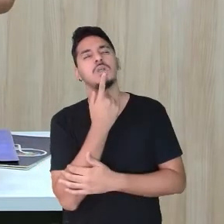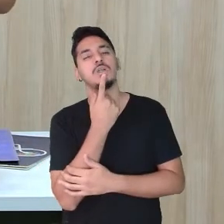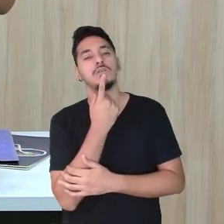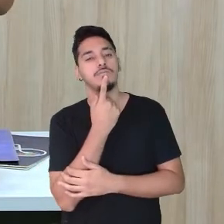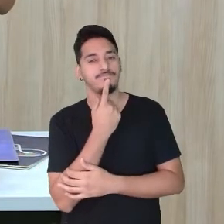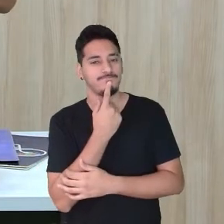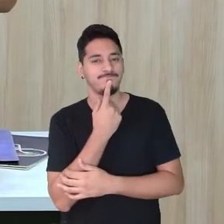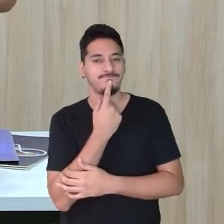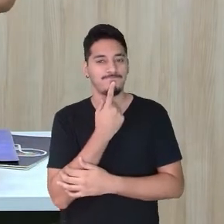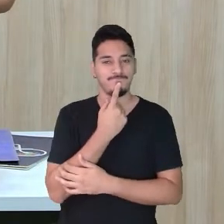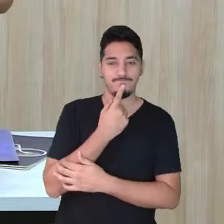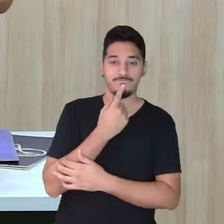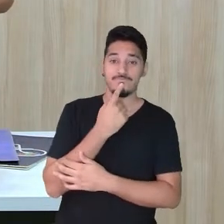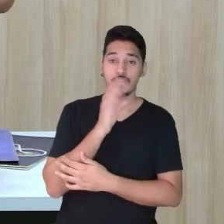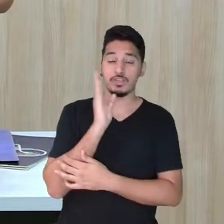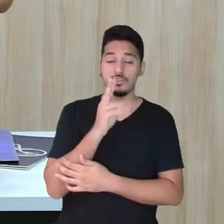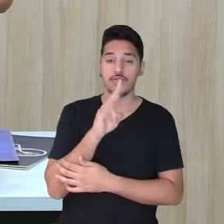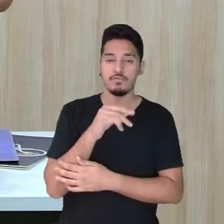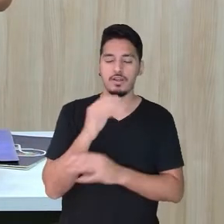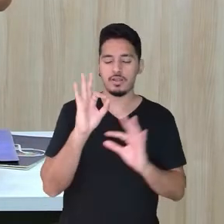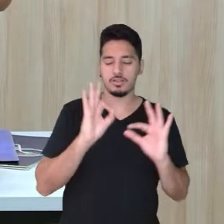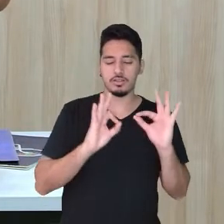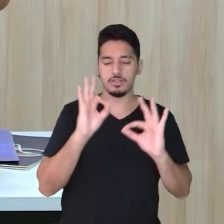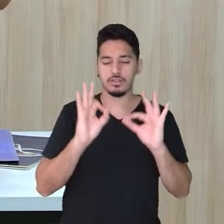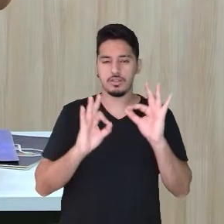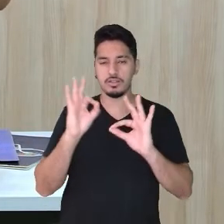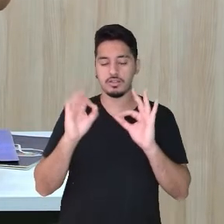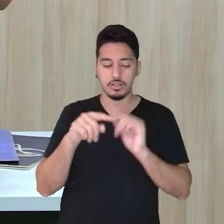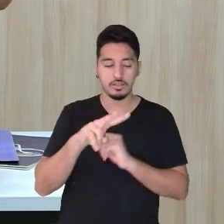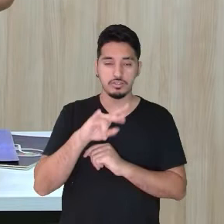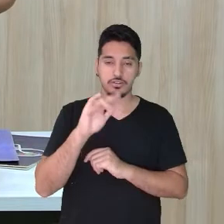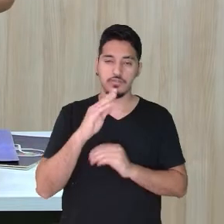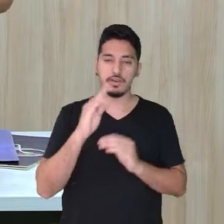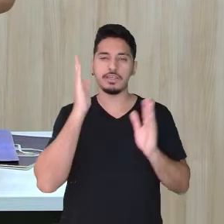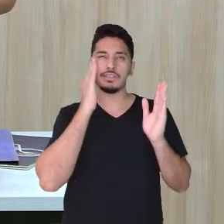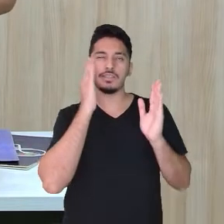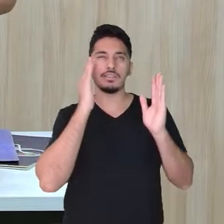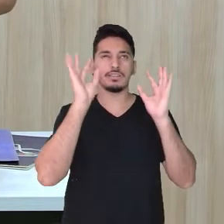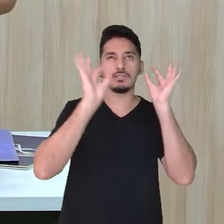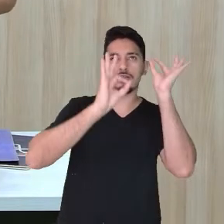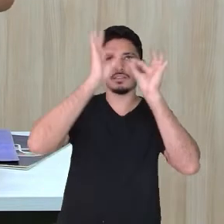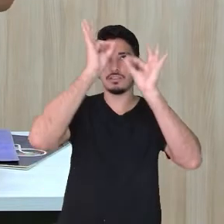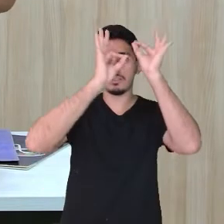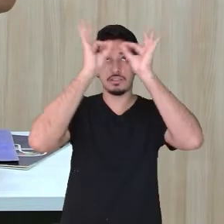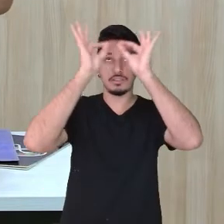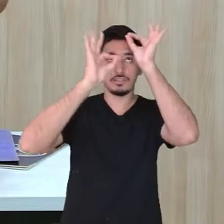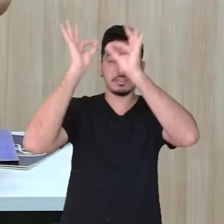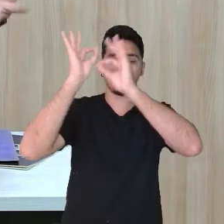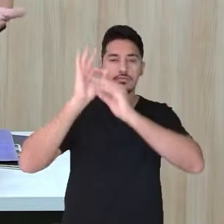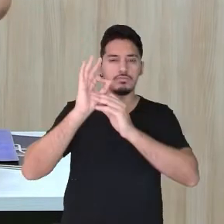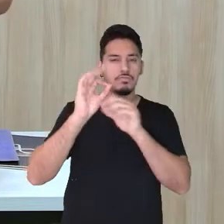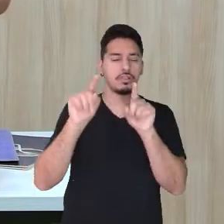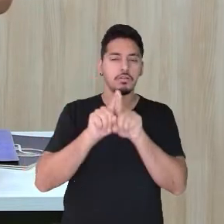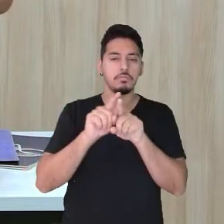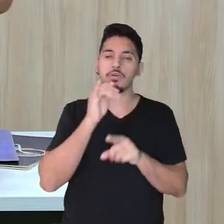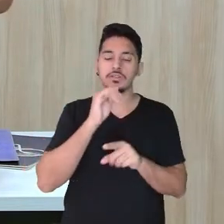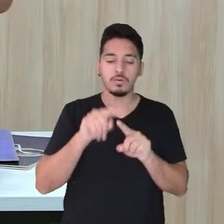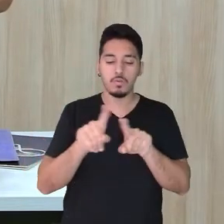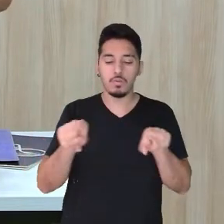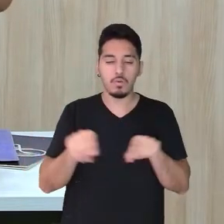Então, ali já vai organizando, ele já vai entendendo a organizar o seu pensamento. Até mesmo arrumar o